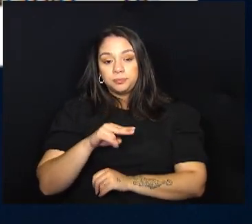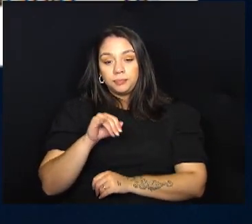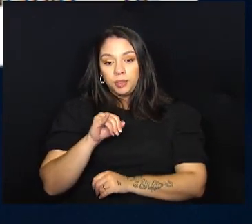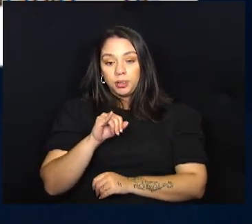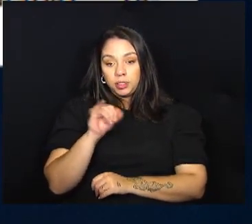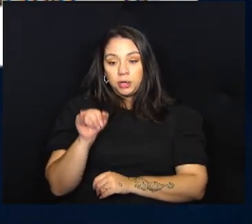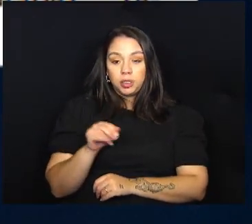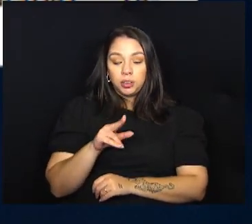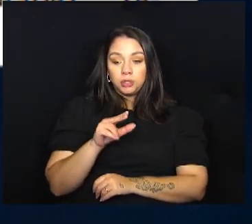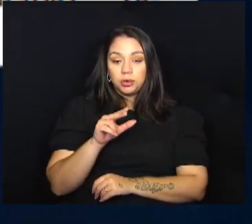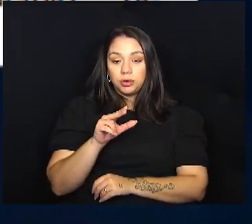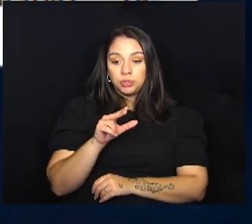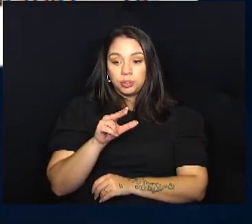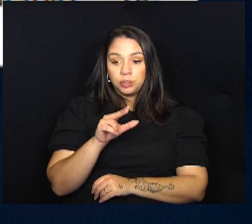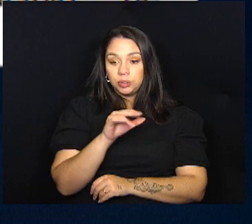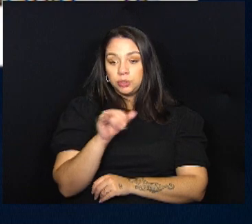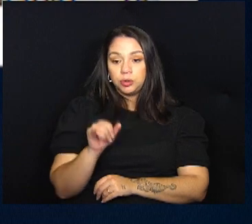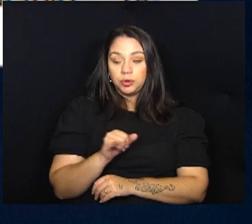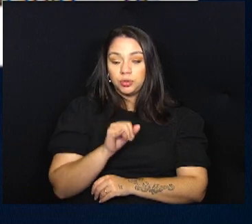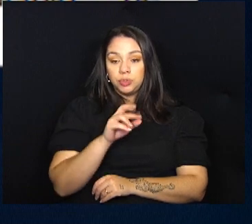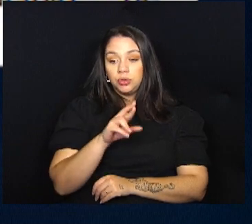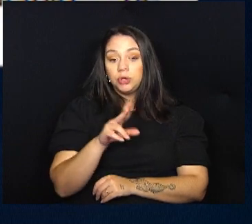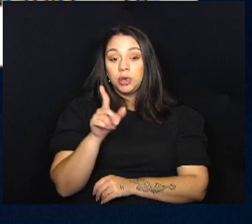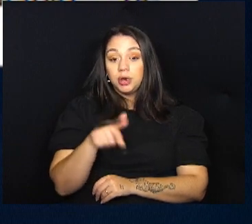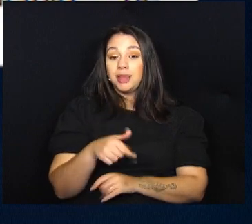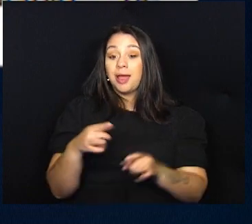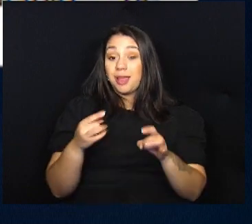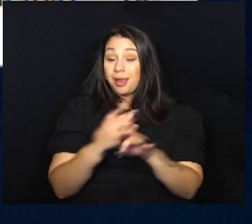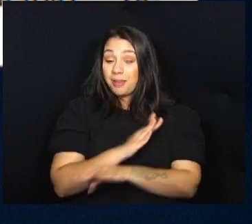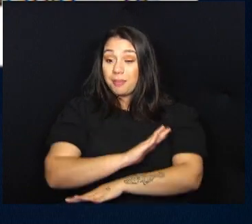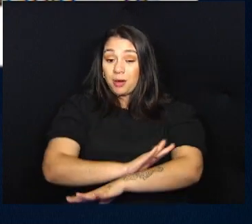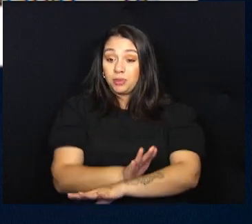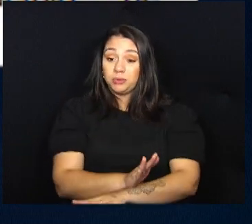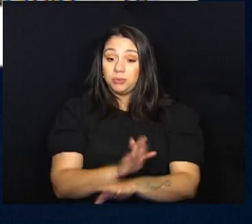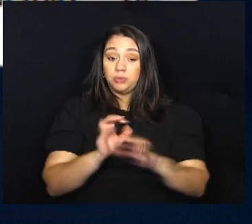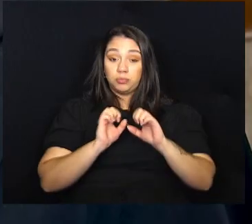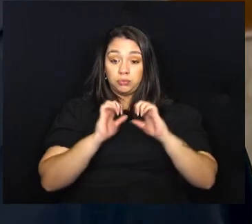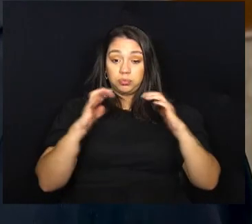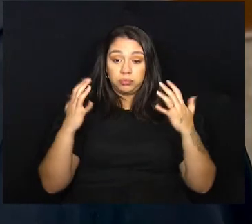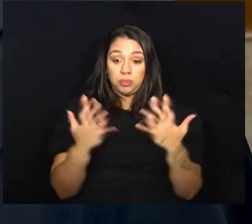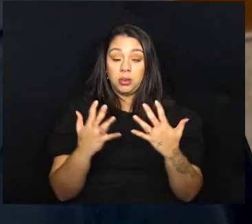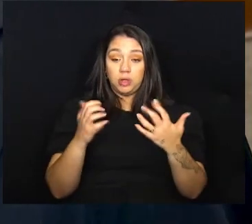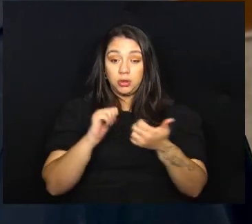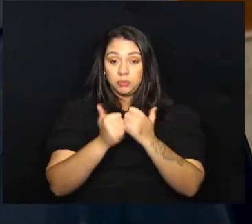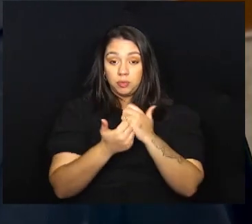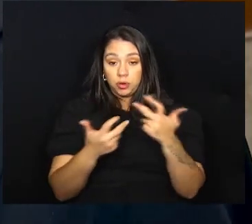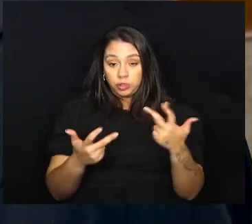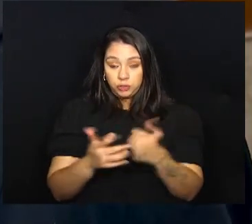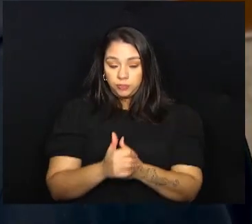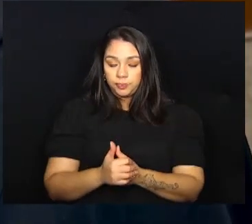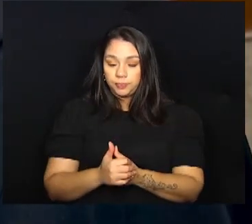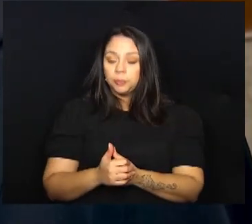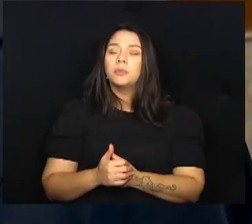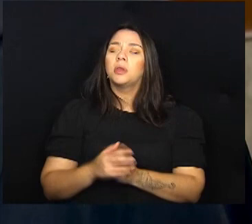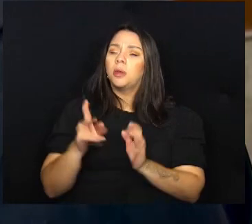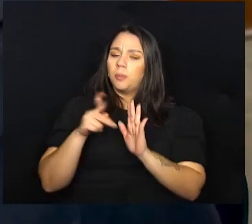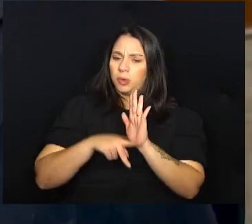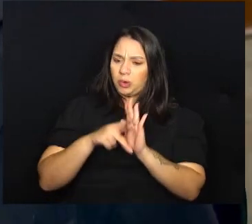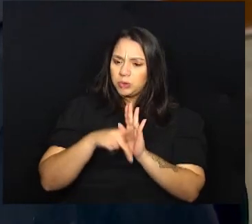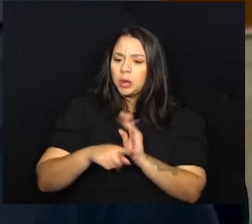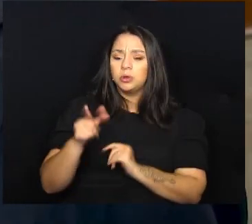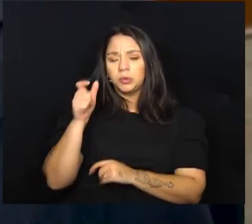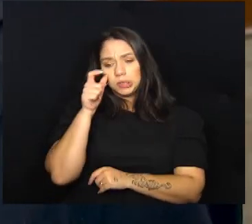ao racismo nos estádios e nas arenas esportivas no município de Campinas. Esse projeto achei muito